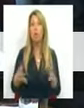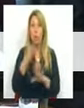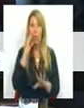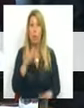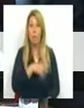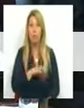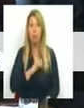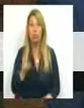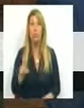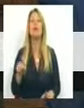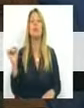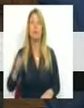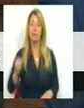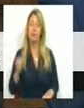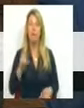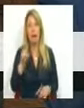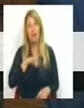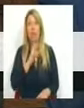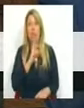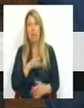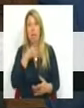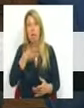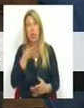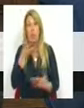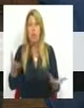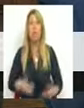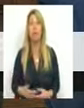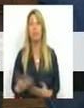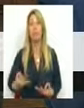Catalunha. Sim, esse foi um dos argumentos que foi utilizado.